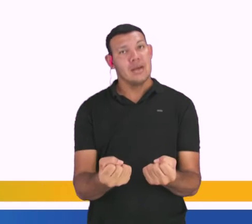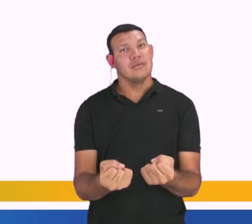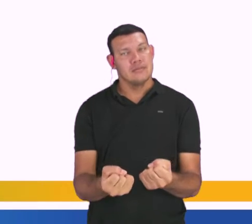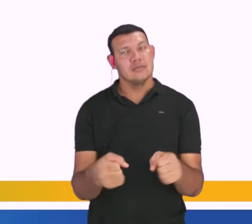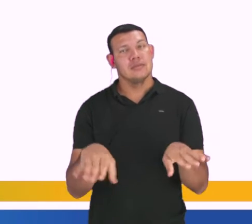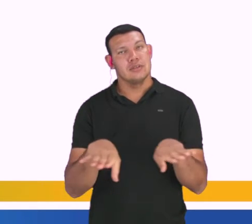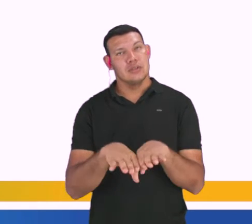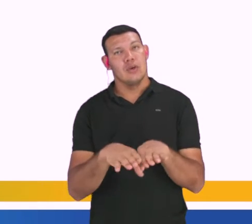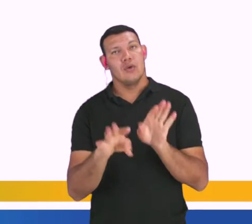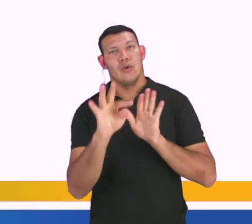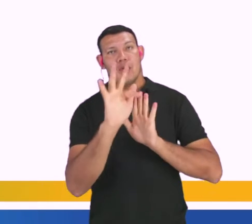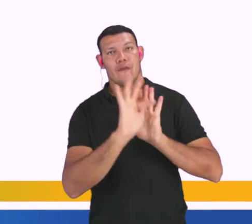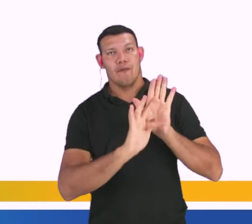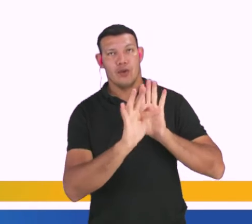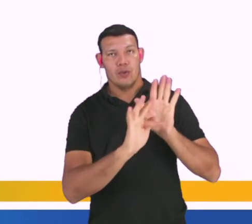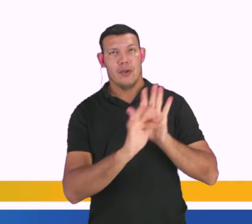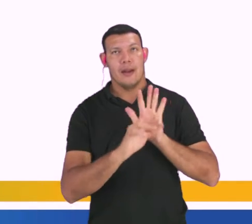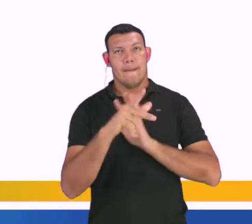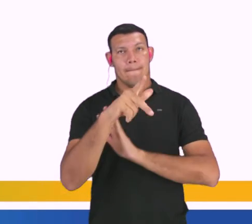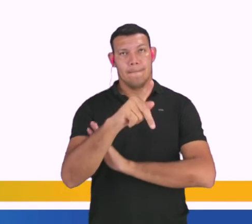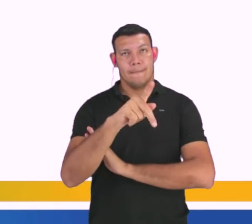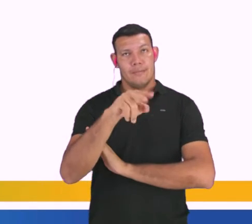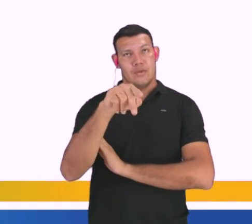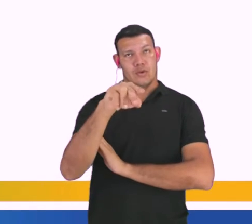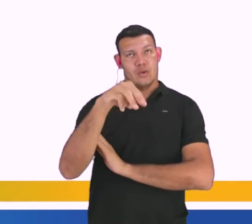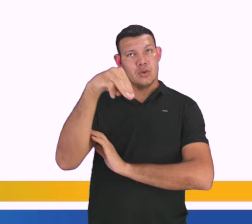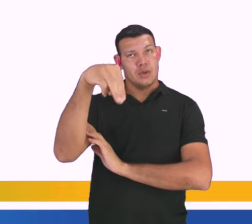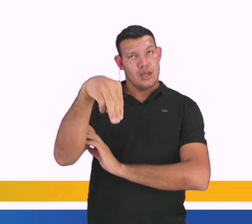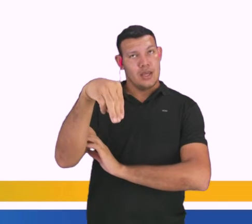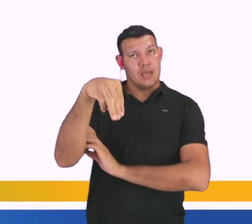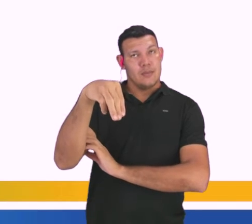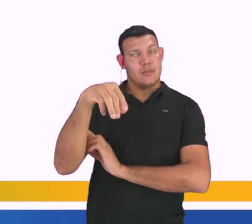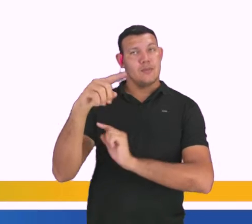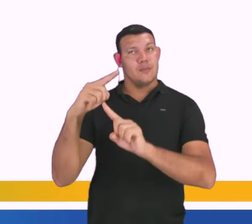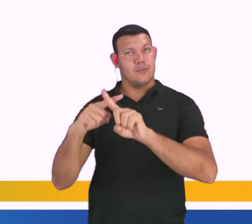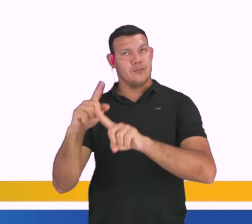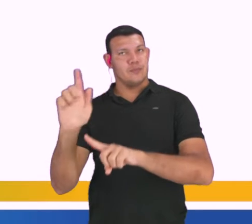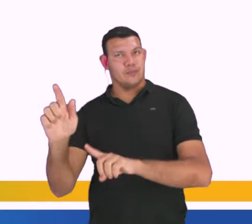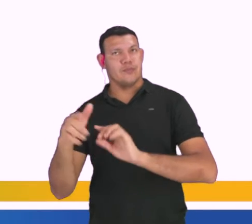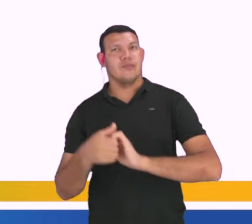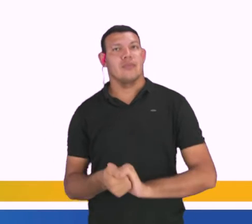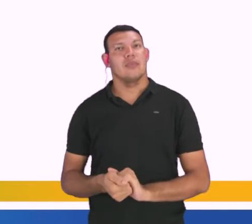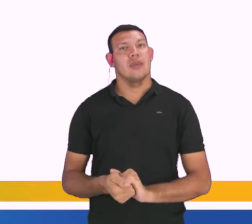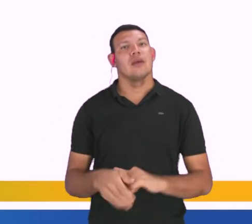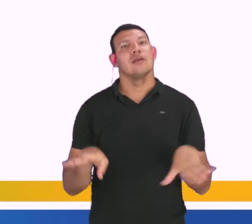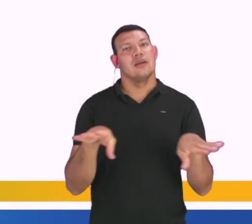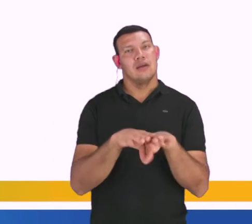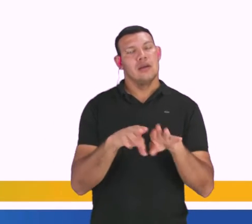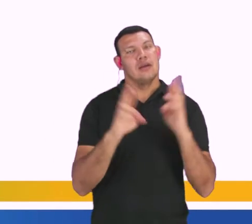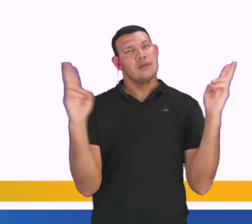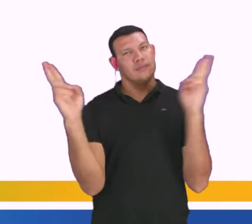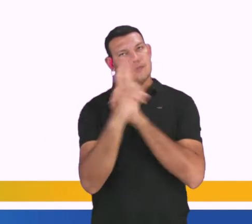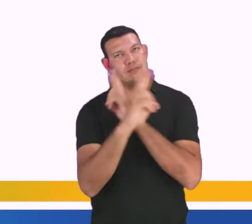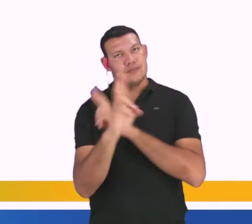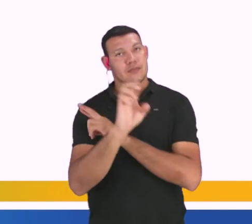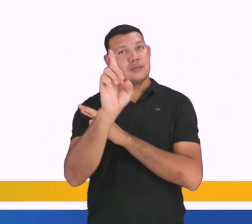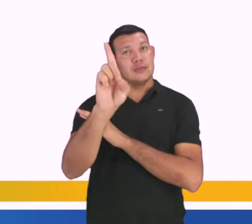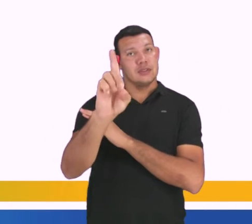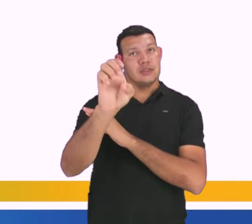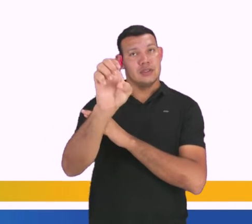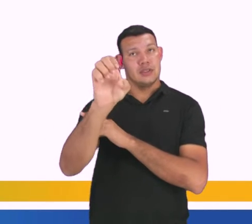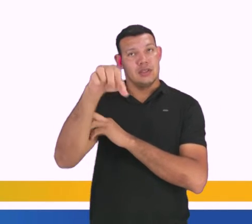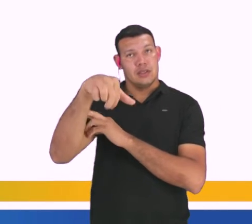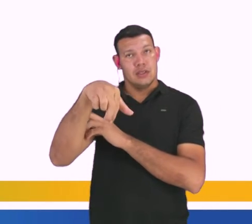massa vezes gravidade. Só que aí a gente tem que lembrar que ele relaciona também com densidade, e a densidade ela tem a ver com o quê? Com